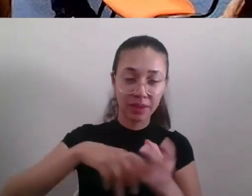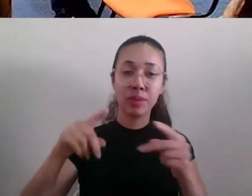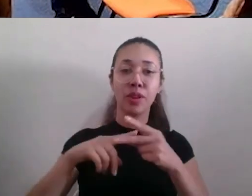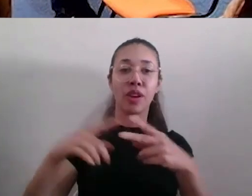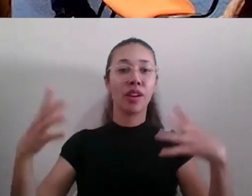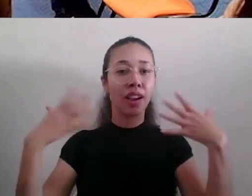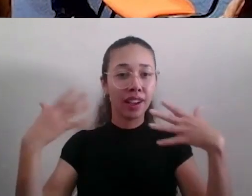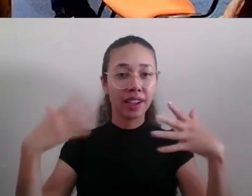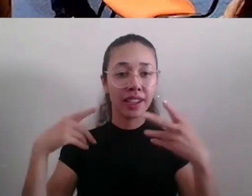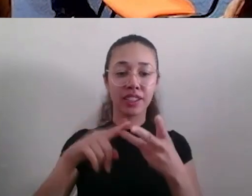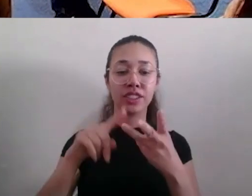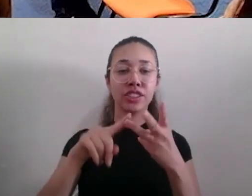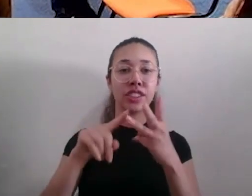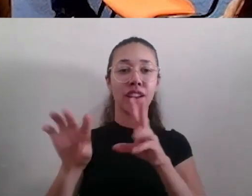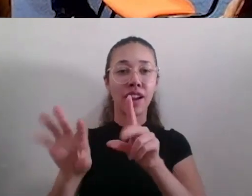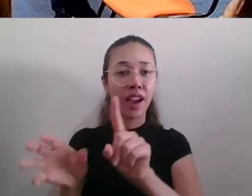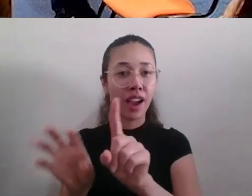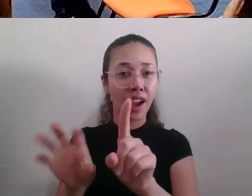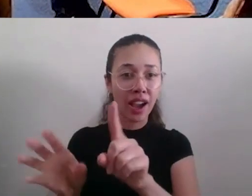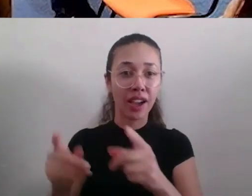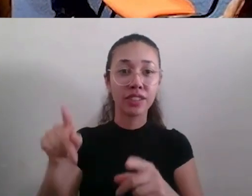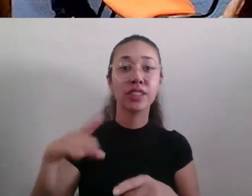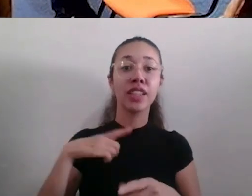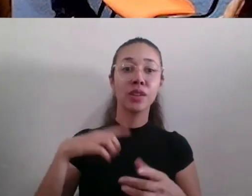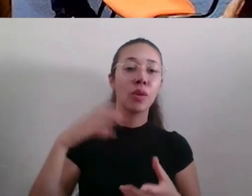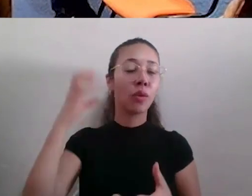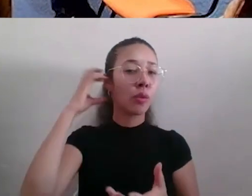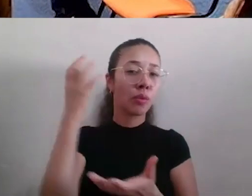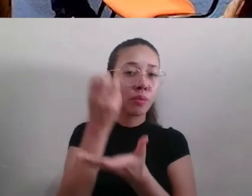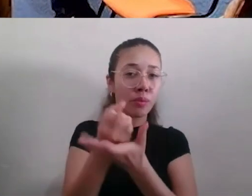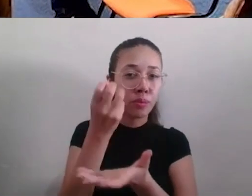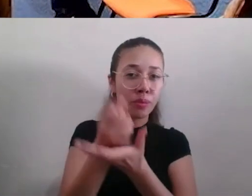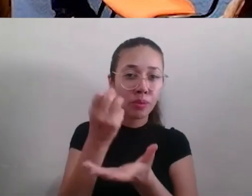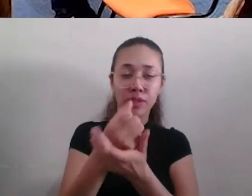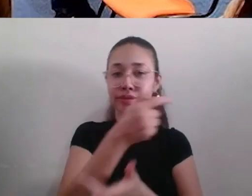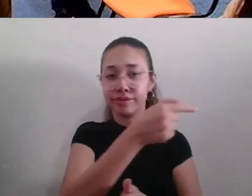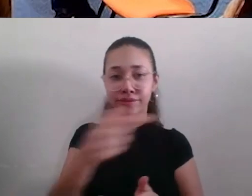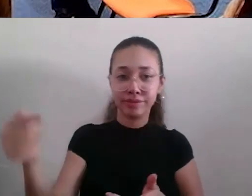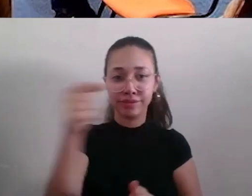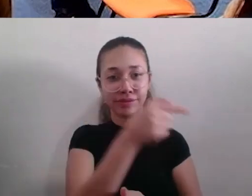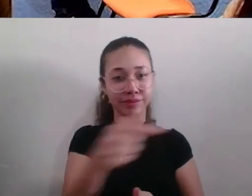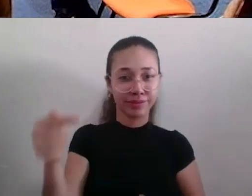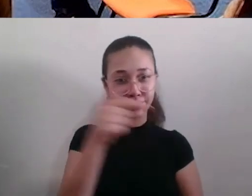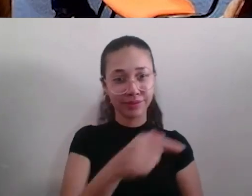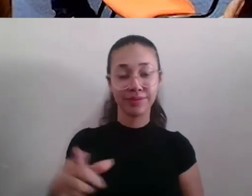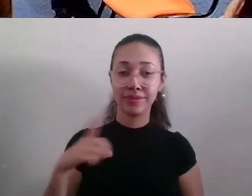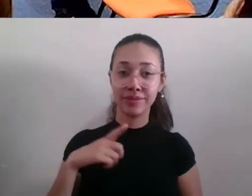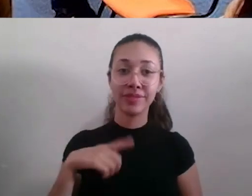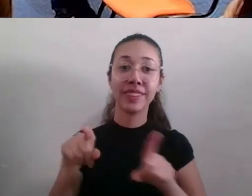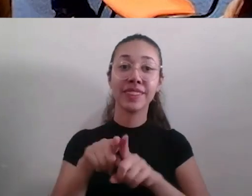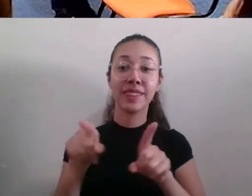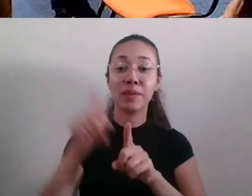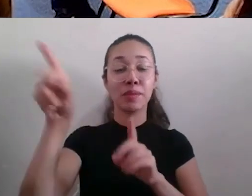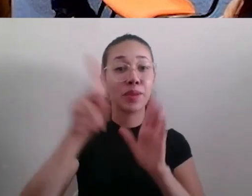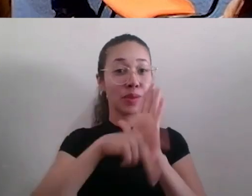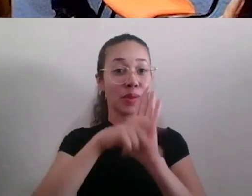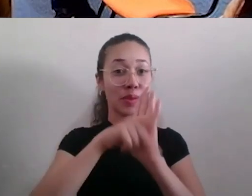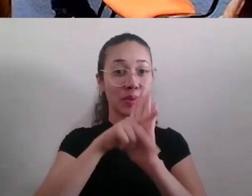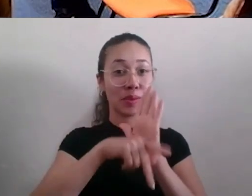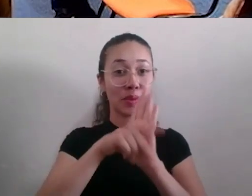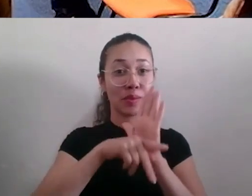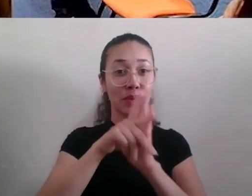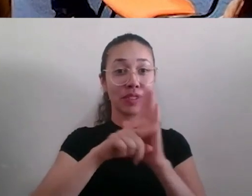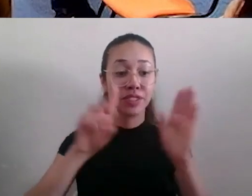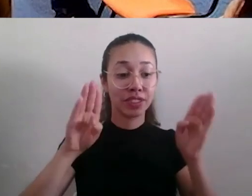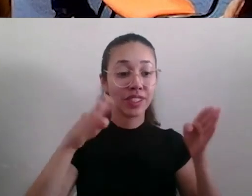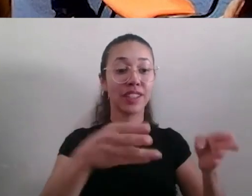Novelo Apresenta, podcast semanal narrativo da produtora, além do projeto Querino, que traz um olhar afrocentrado sobre a história